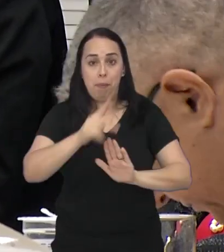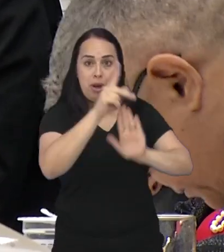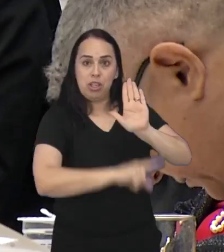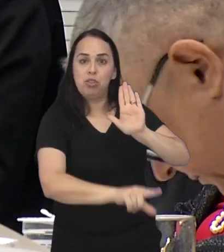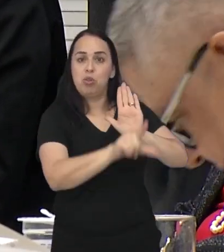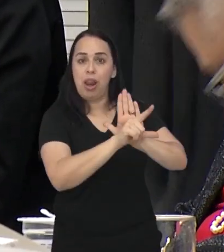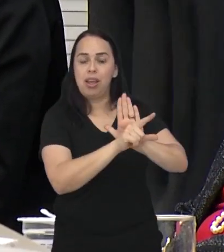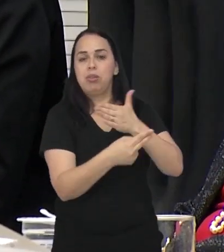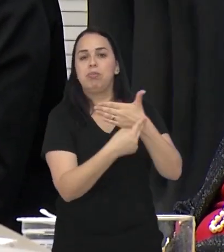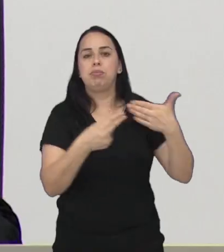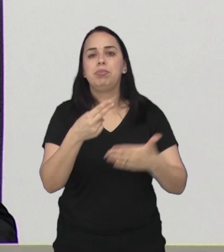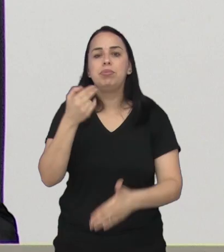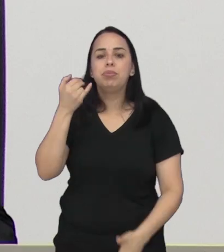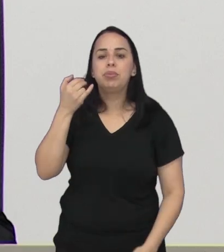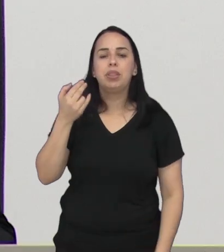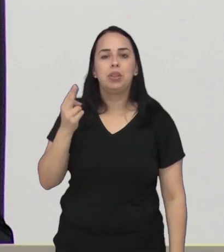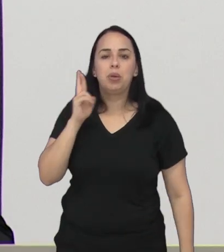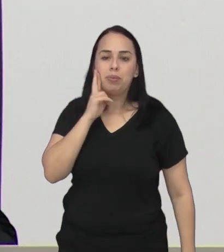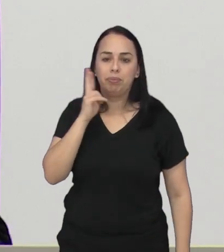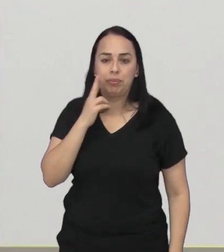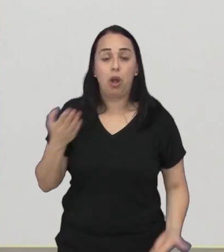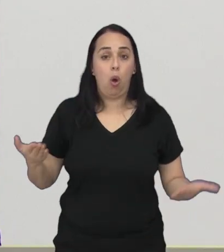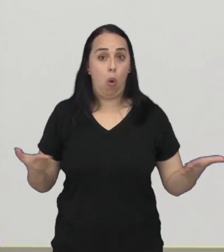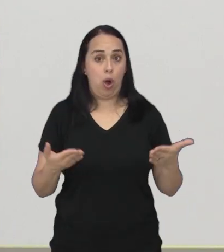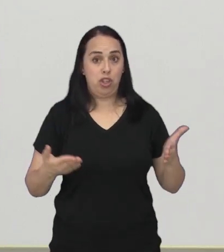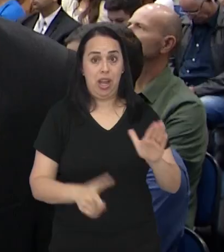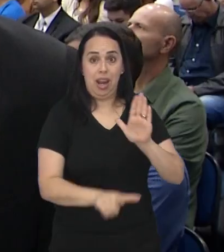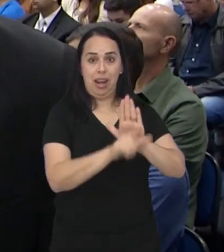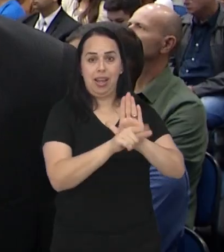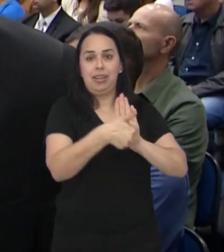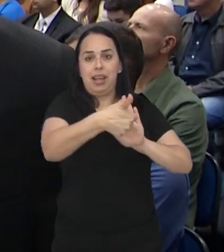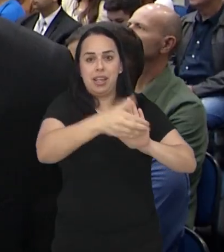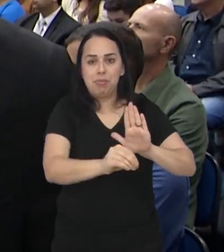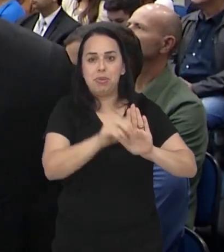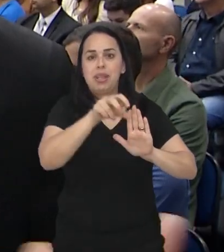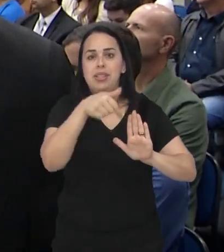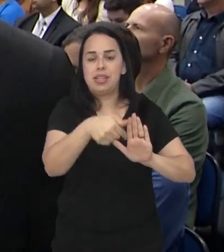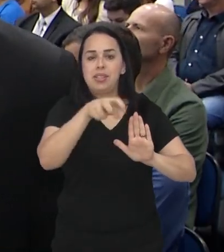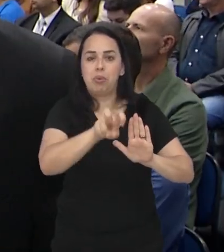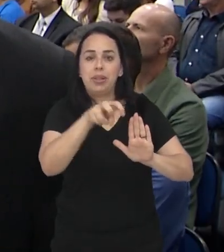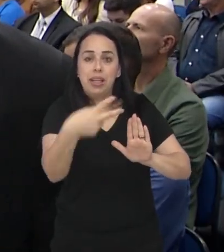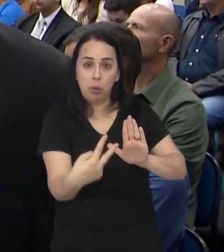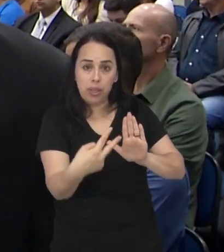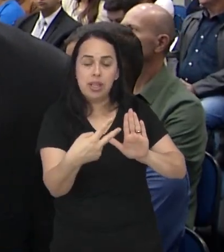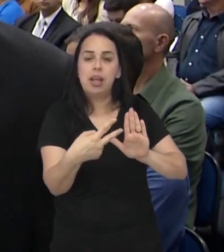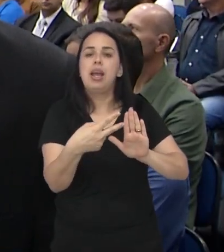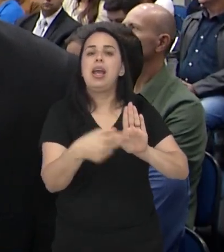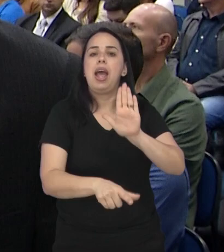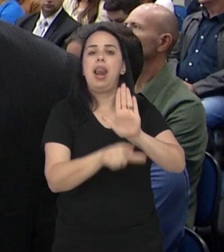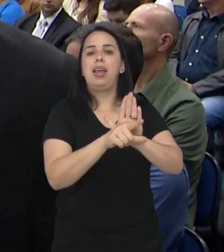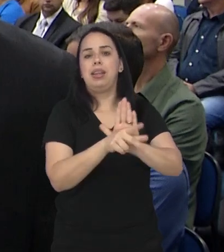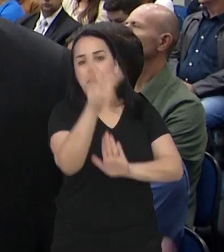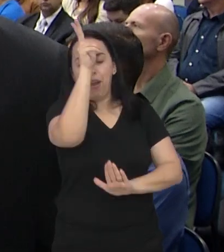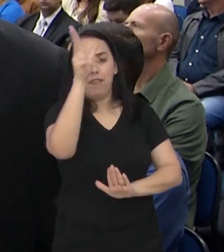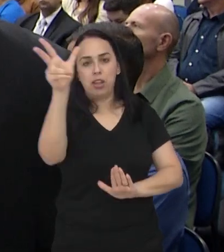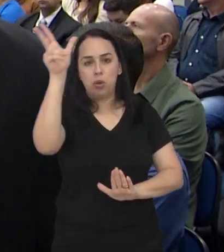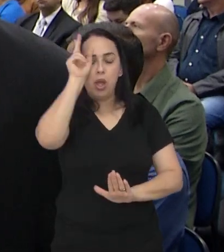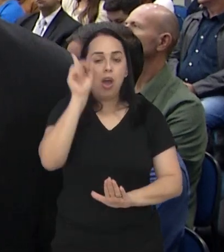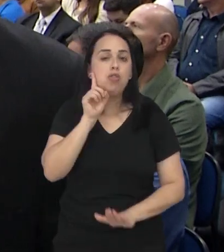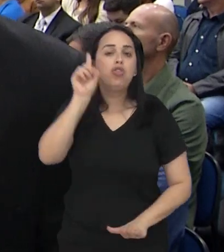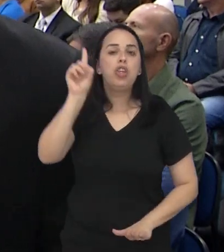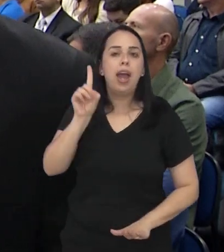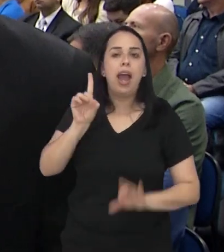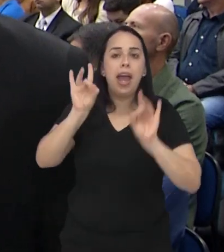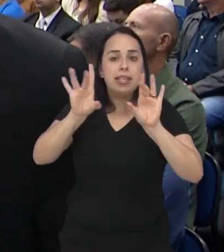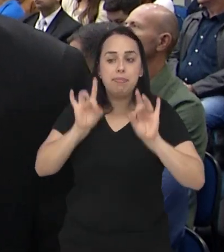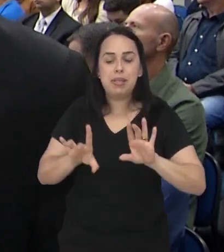é fruto de um projeto de lei do vereador Renato Santiago. Hoje é lei 10.752, lei municipal,